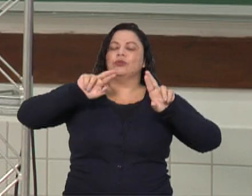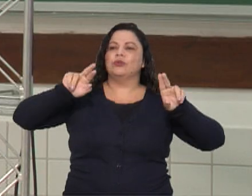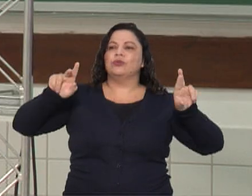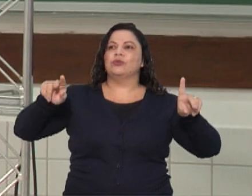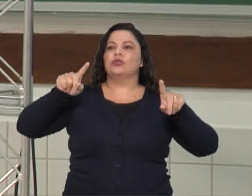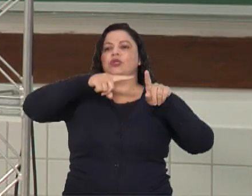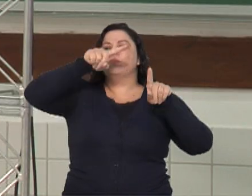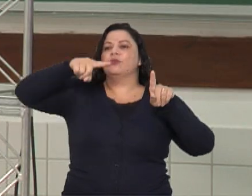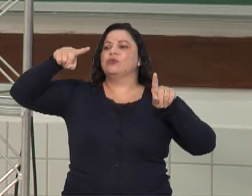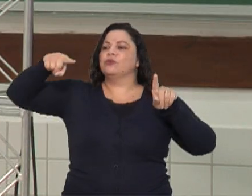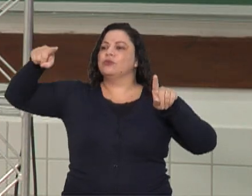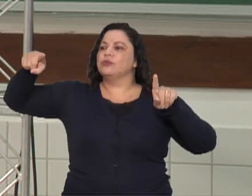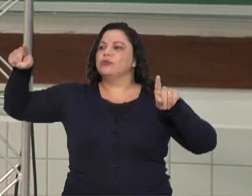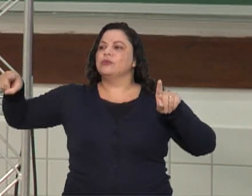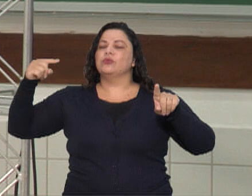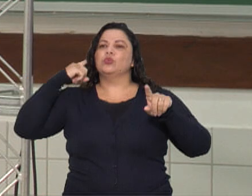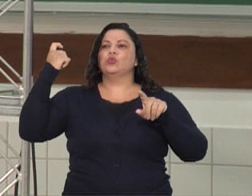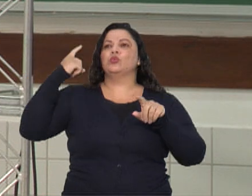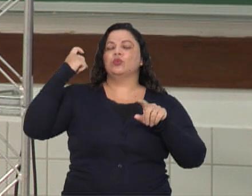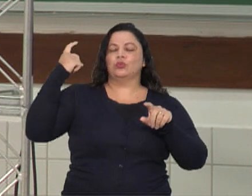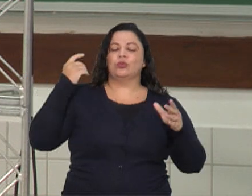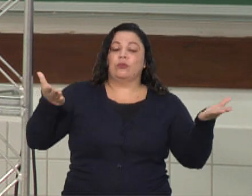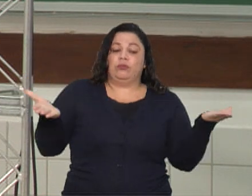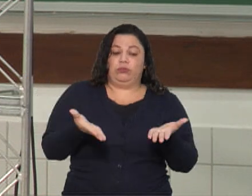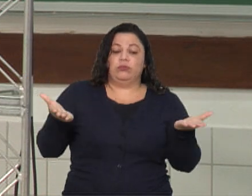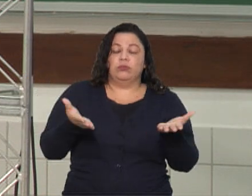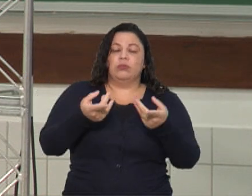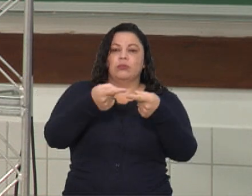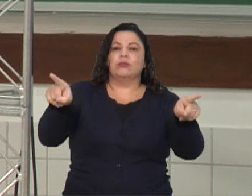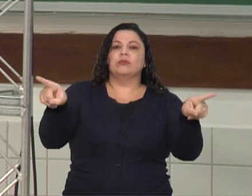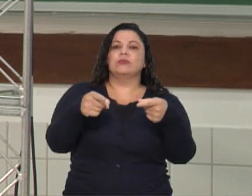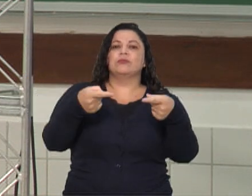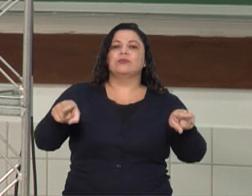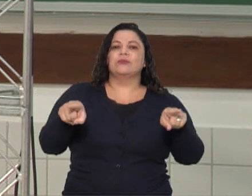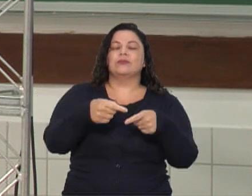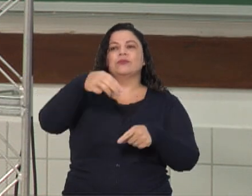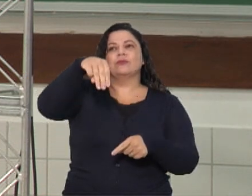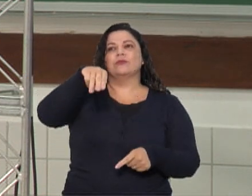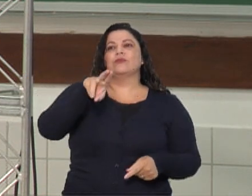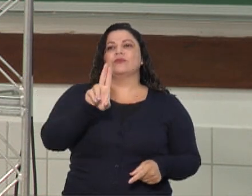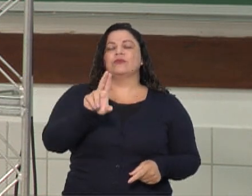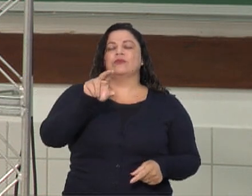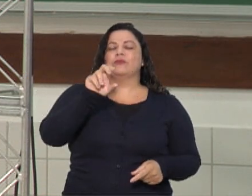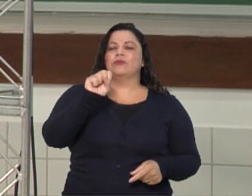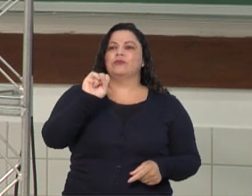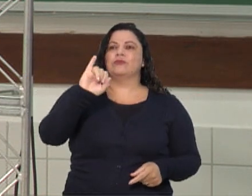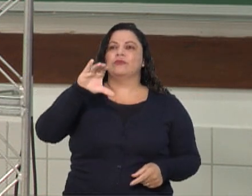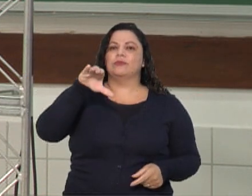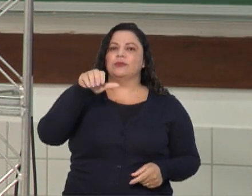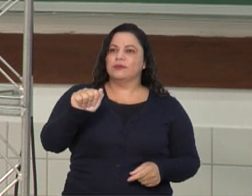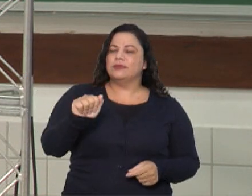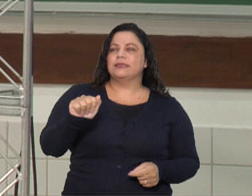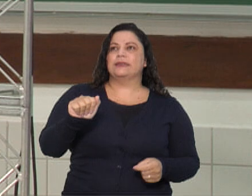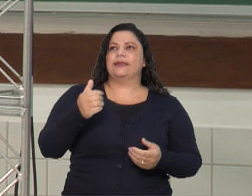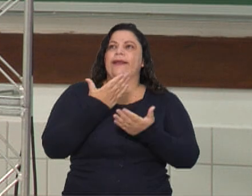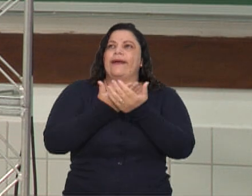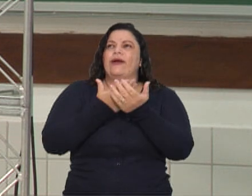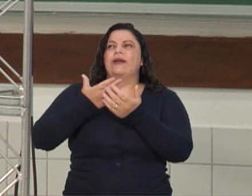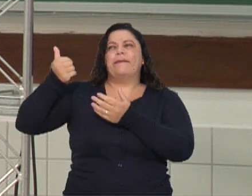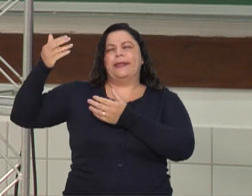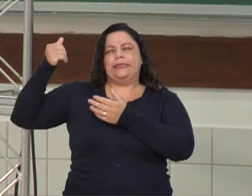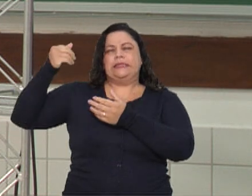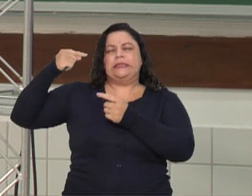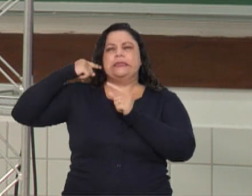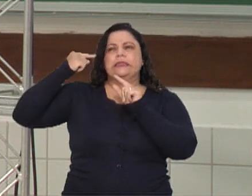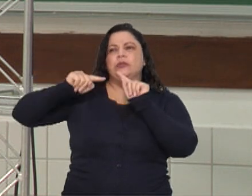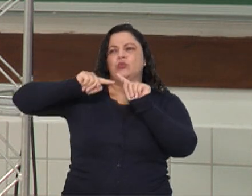desculpa. Nessa aula a gente vai falar sobre música. Na aula passada a gente falou sobre altura,